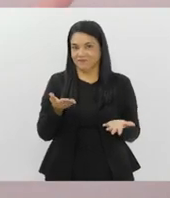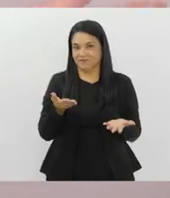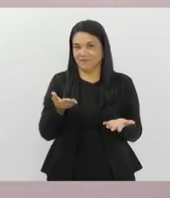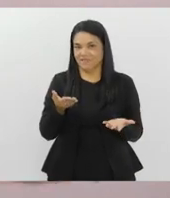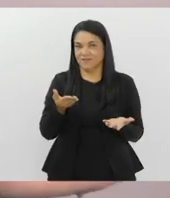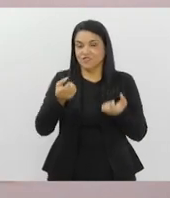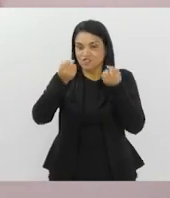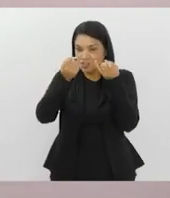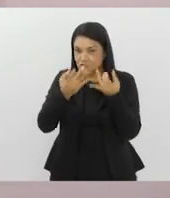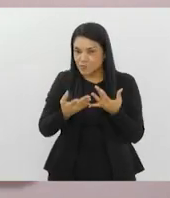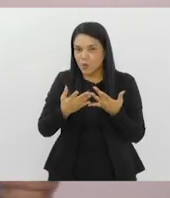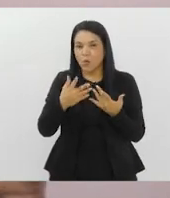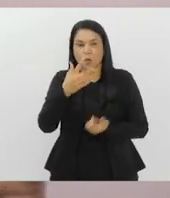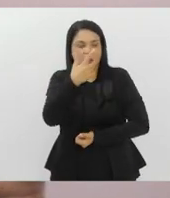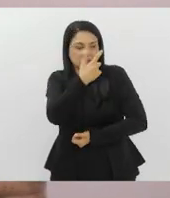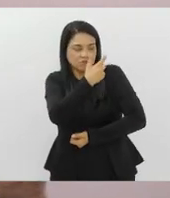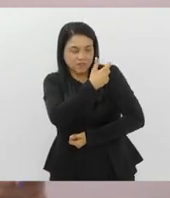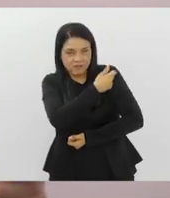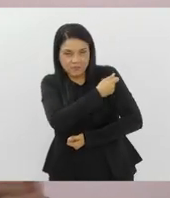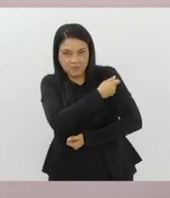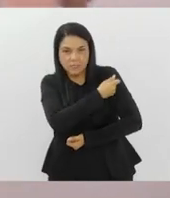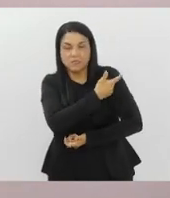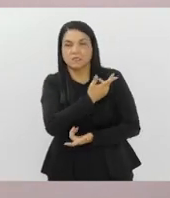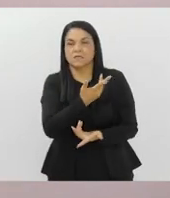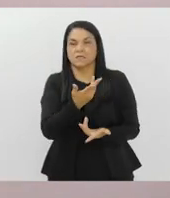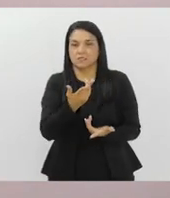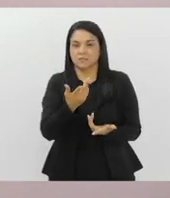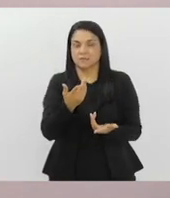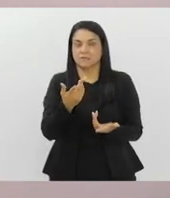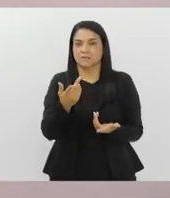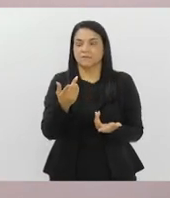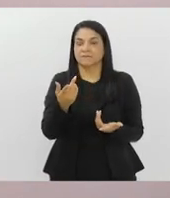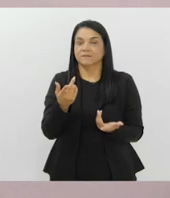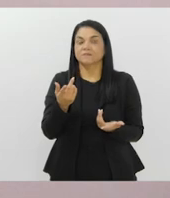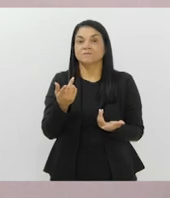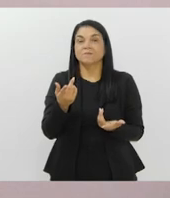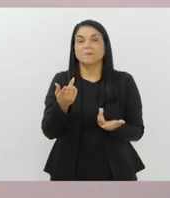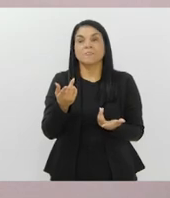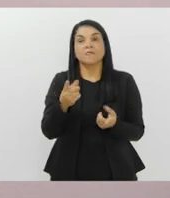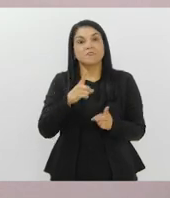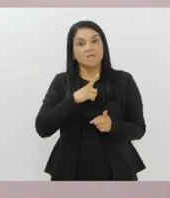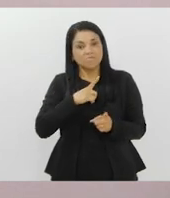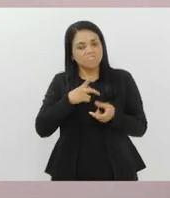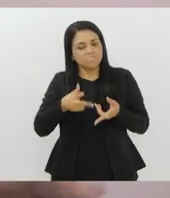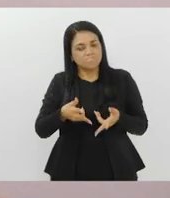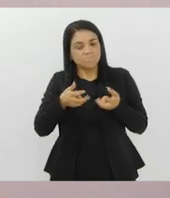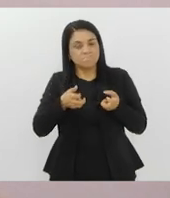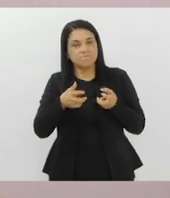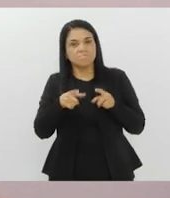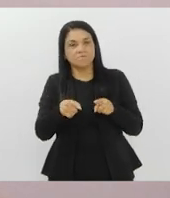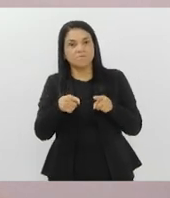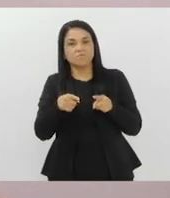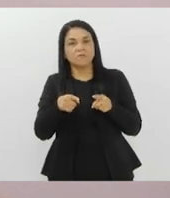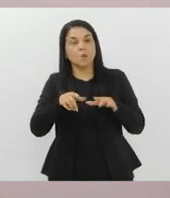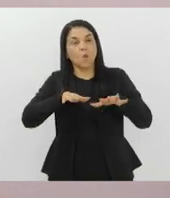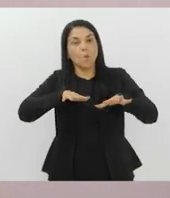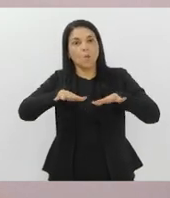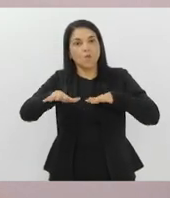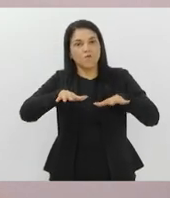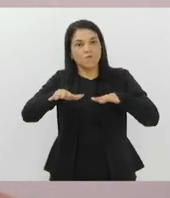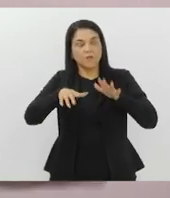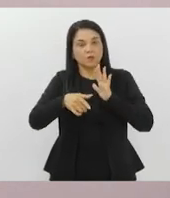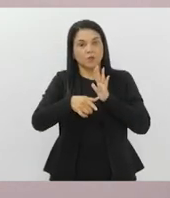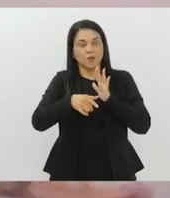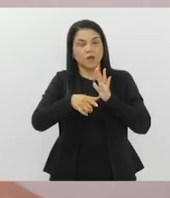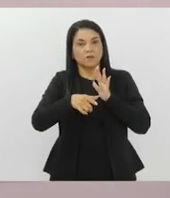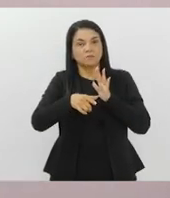das vacinas, né, que poderiam ser tomadas, que podem ser tomadas, e a gente viu que todo esse movimento